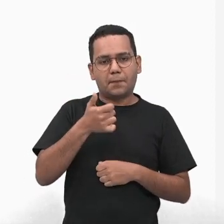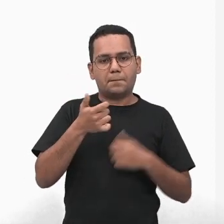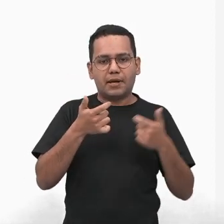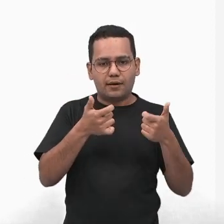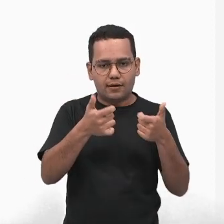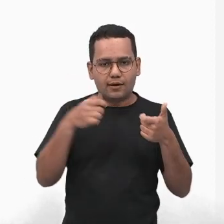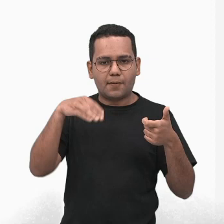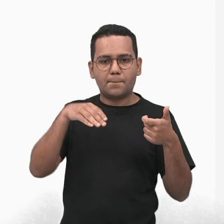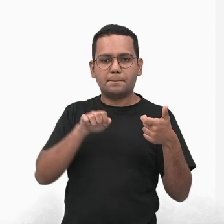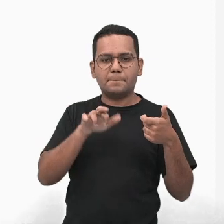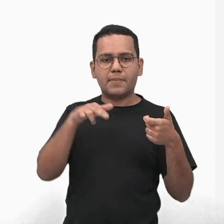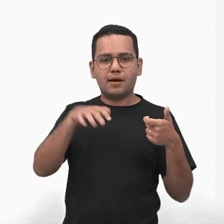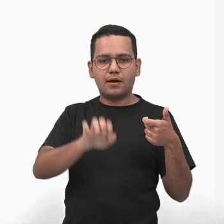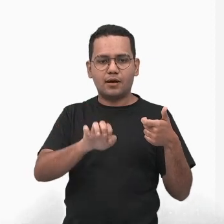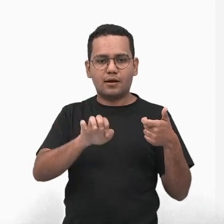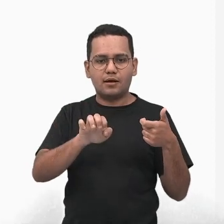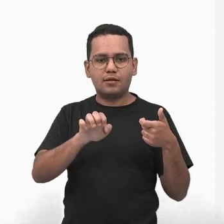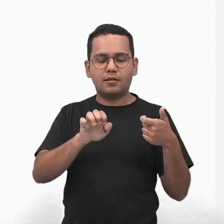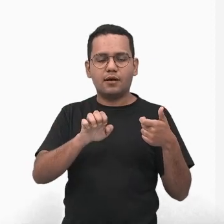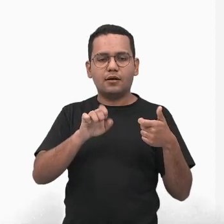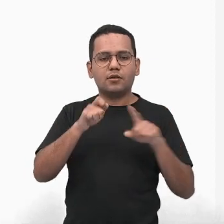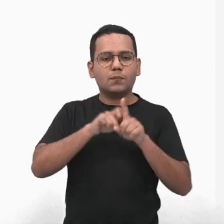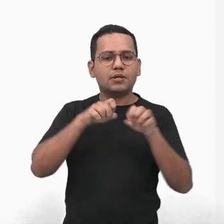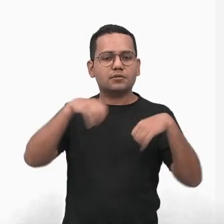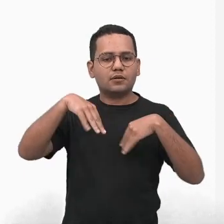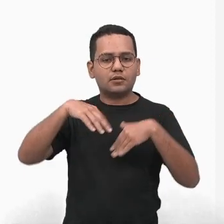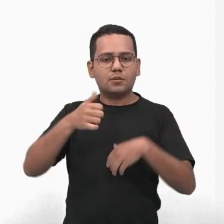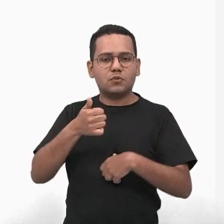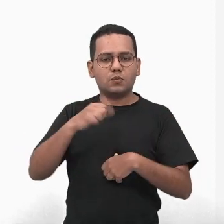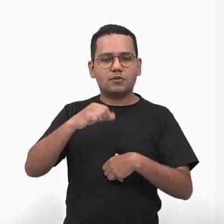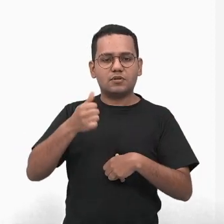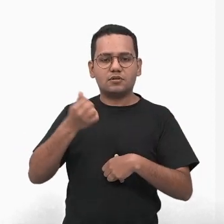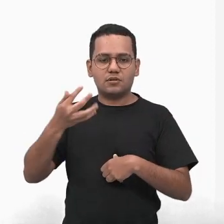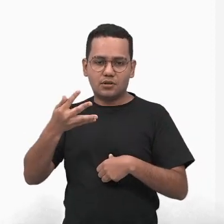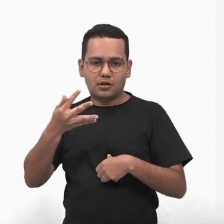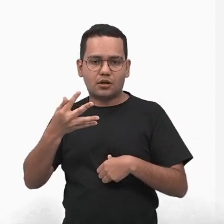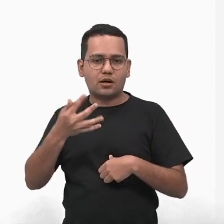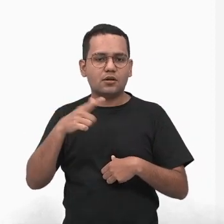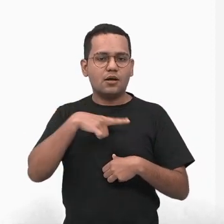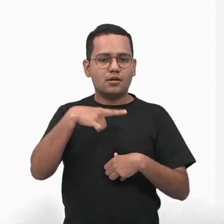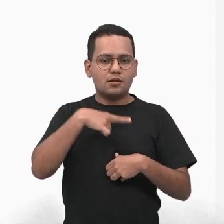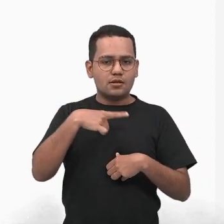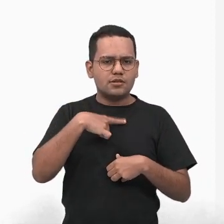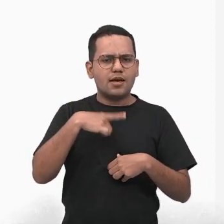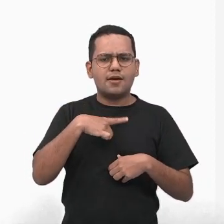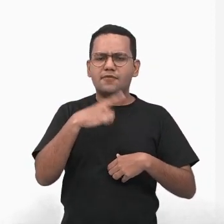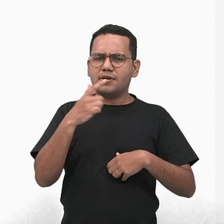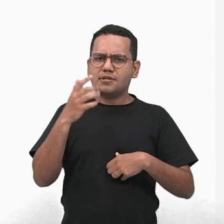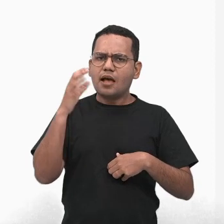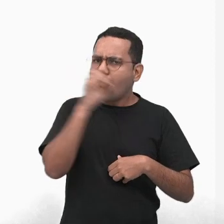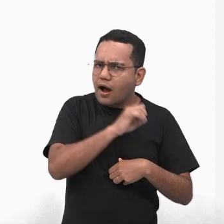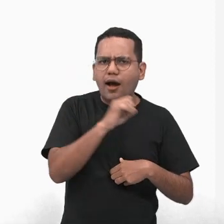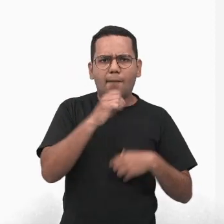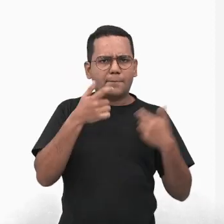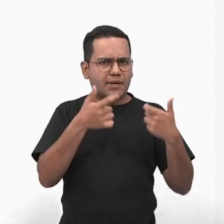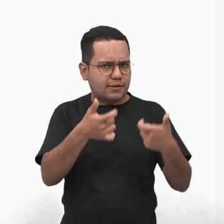1914. O sonho de uma guerra curta chega ao fim e tem início a segunda fase da guerra. Vamos